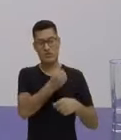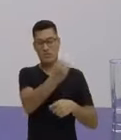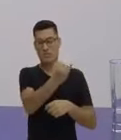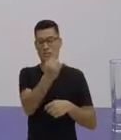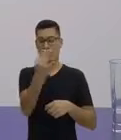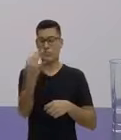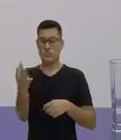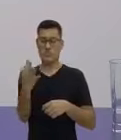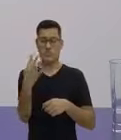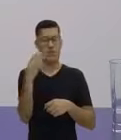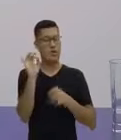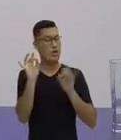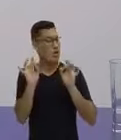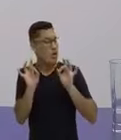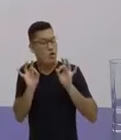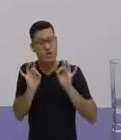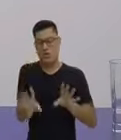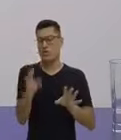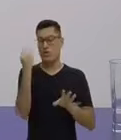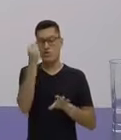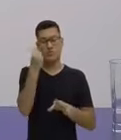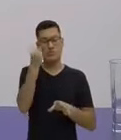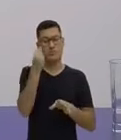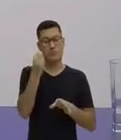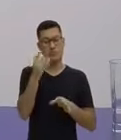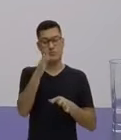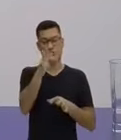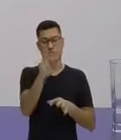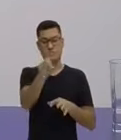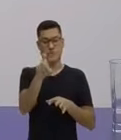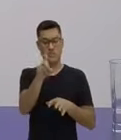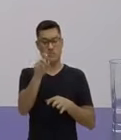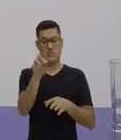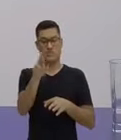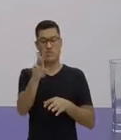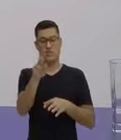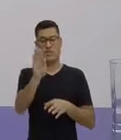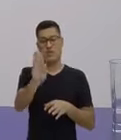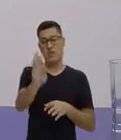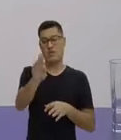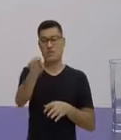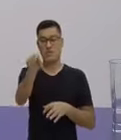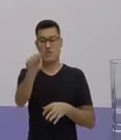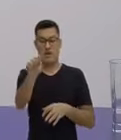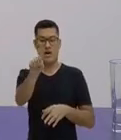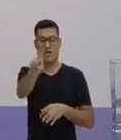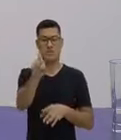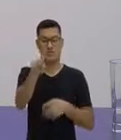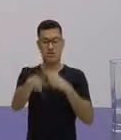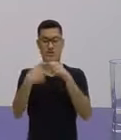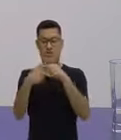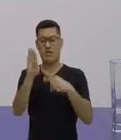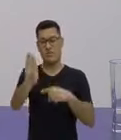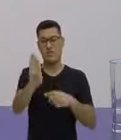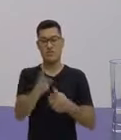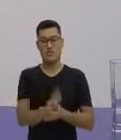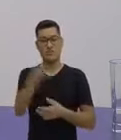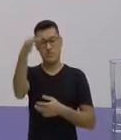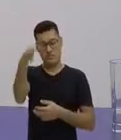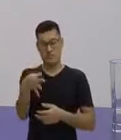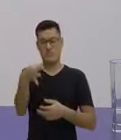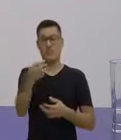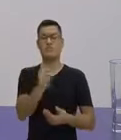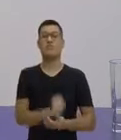só analisar função afim. F de x igual a x mais b, parte variável, parte fixa. Ok? Não é isso, Hugo? Correto. Só